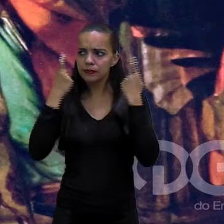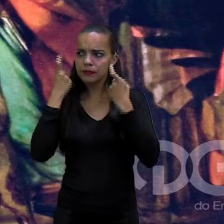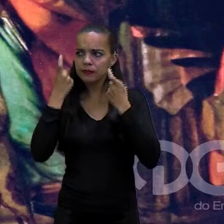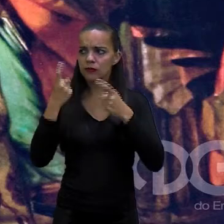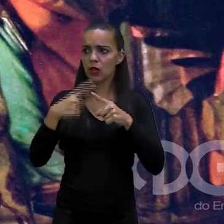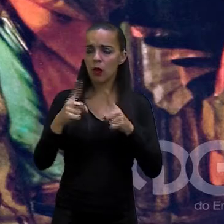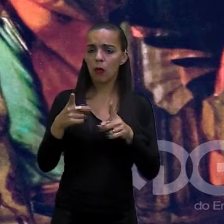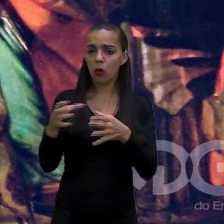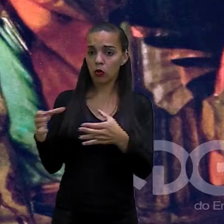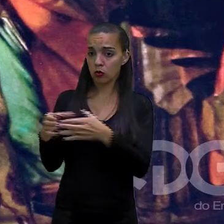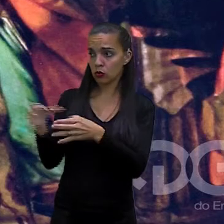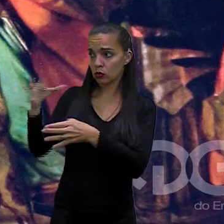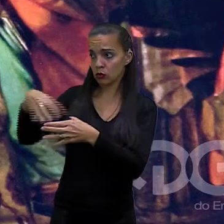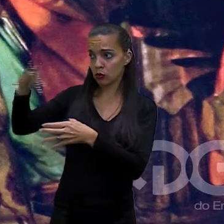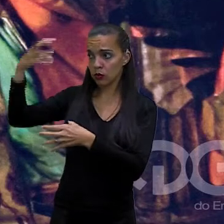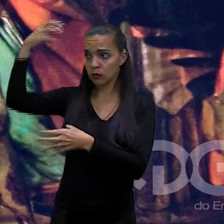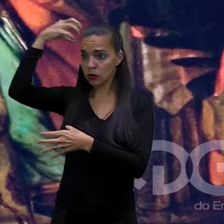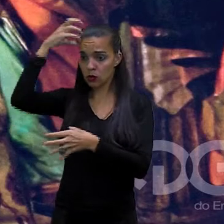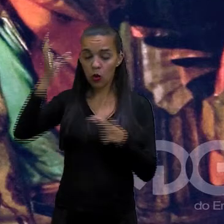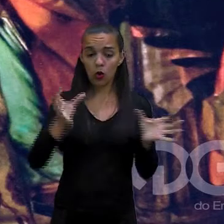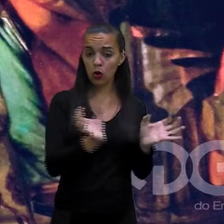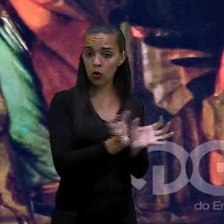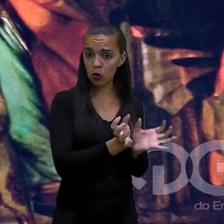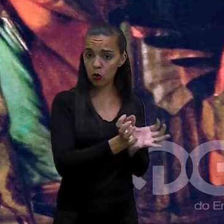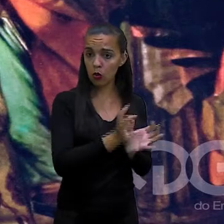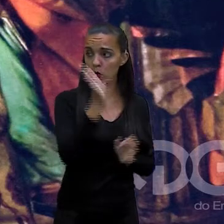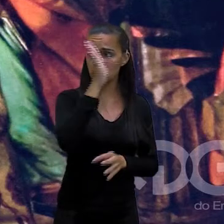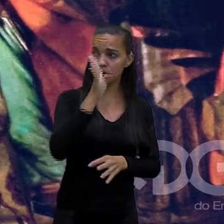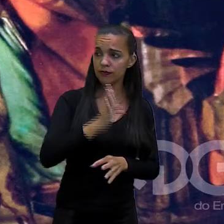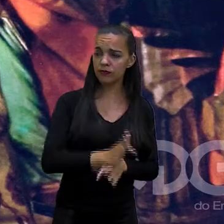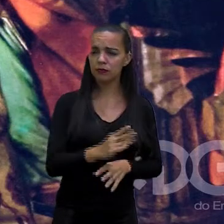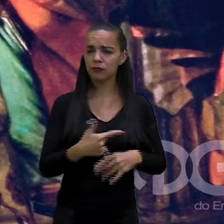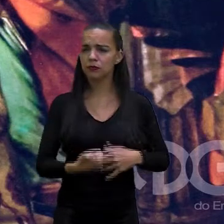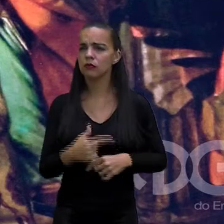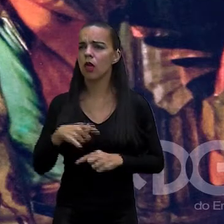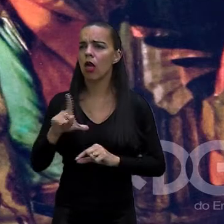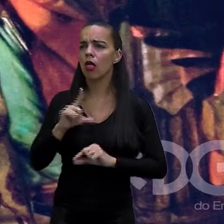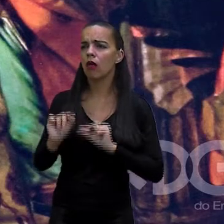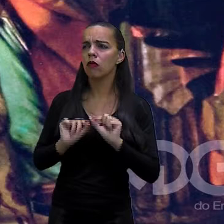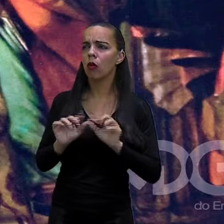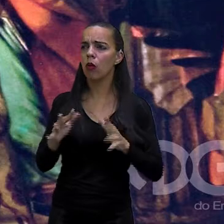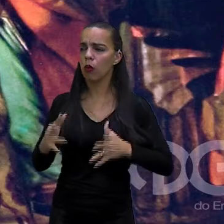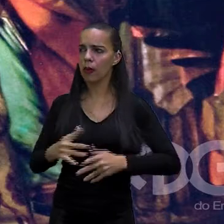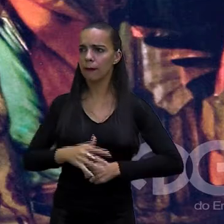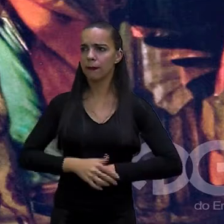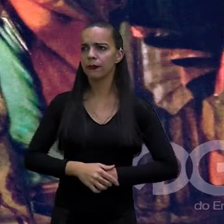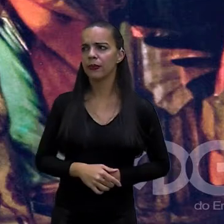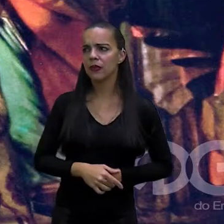do norte e nordeste brasileiro, mas que foram logo reprimidos pelo governo.